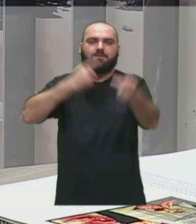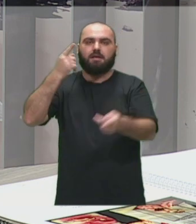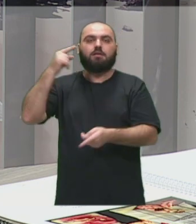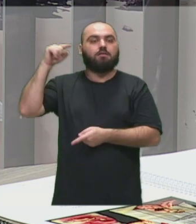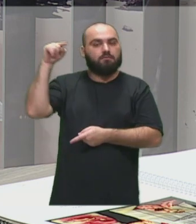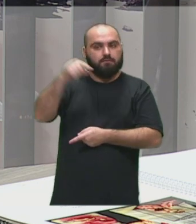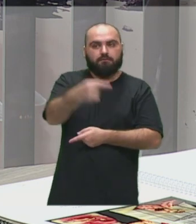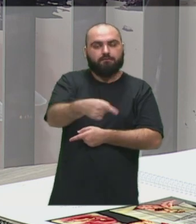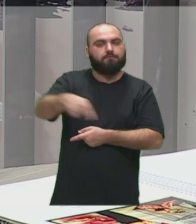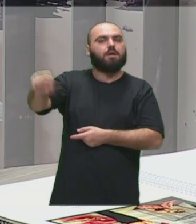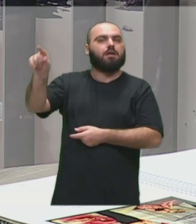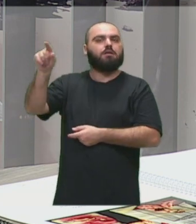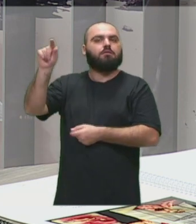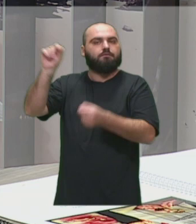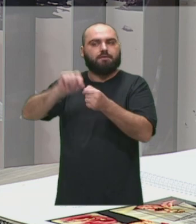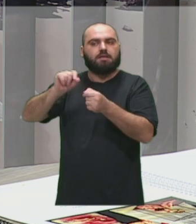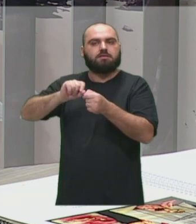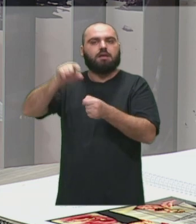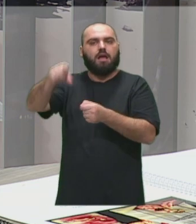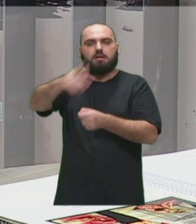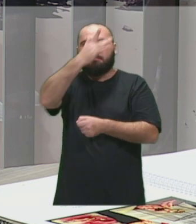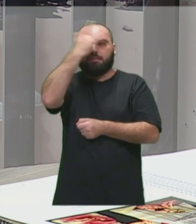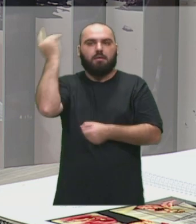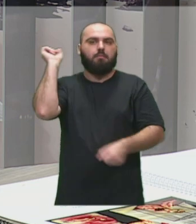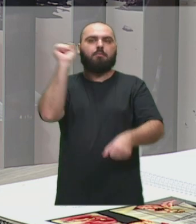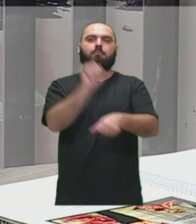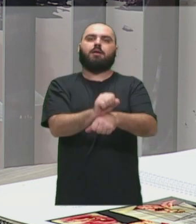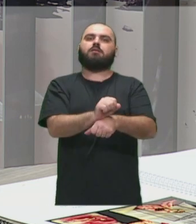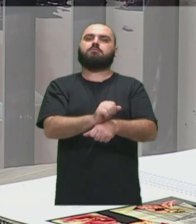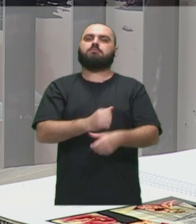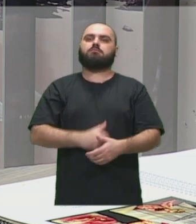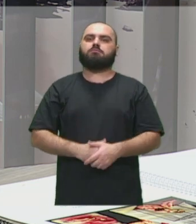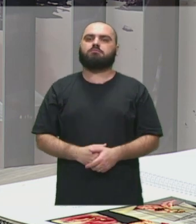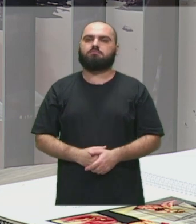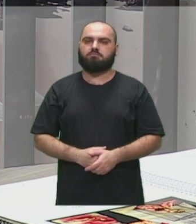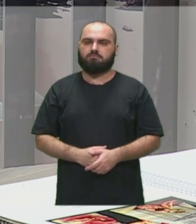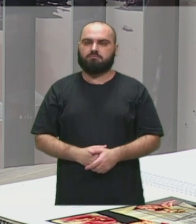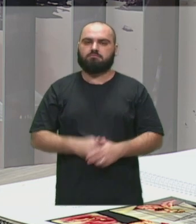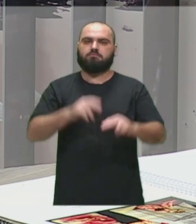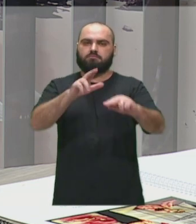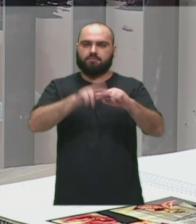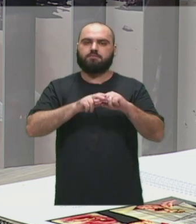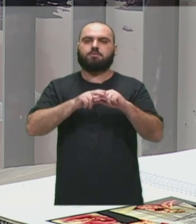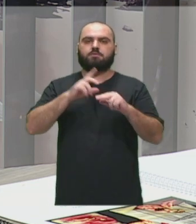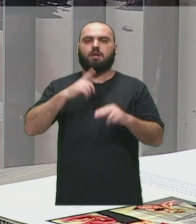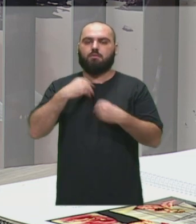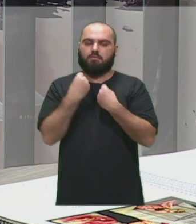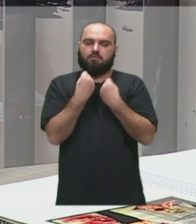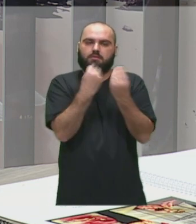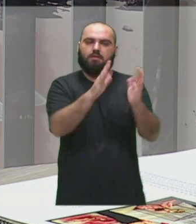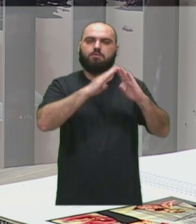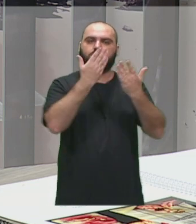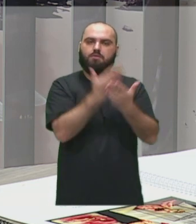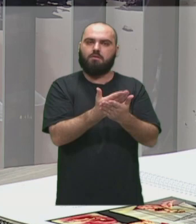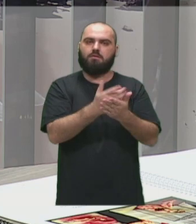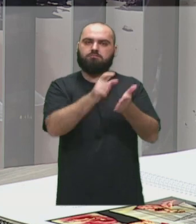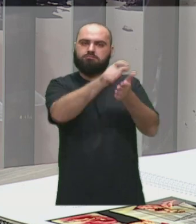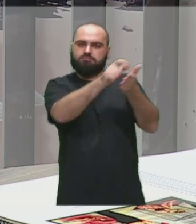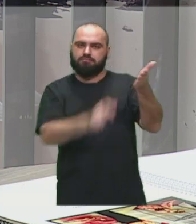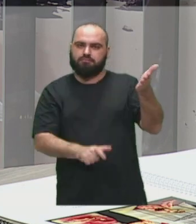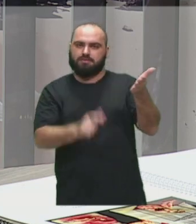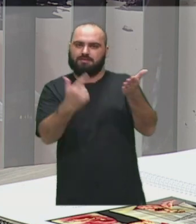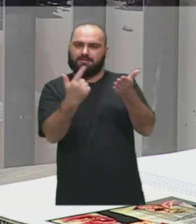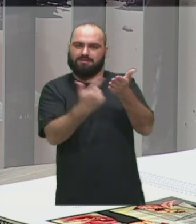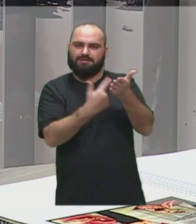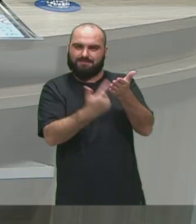fazer com que esse abusador pare. Então, eu entrego nas escolas um marcador de página que tem uma frase, um